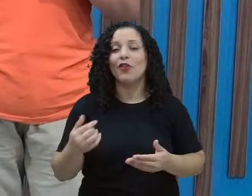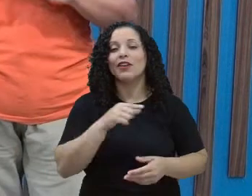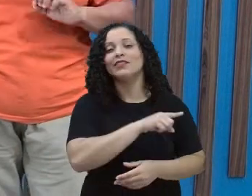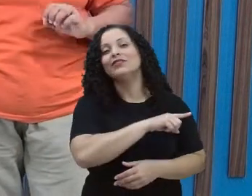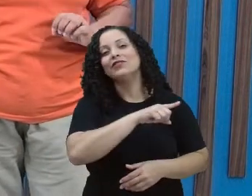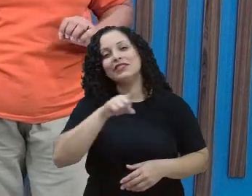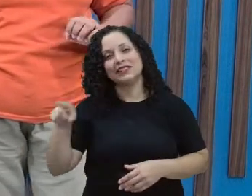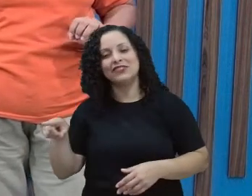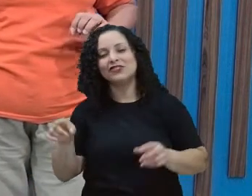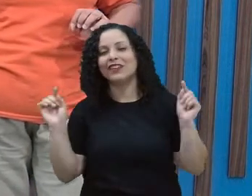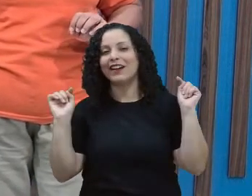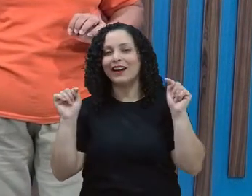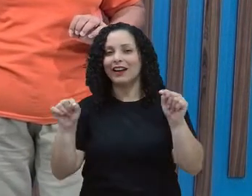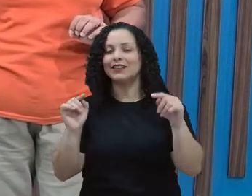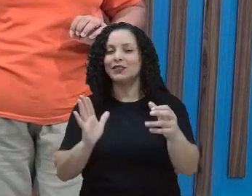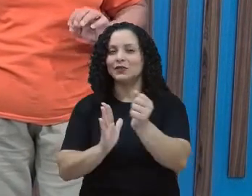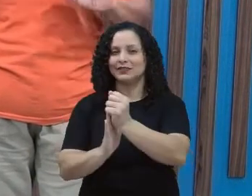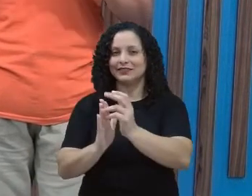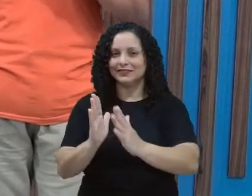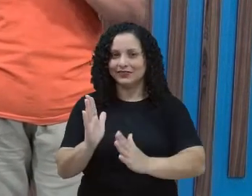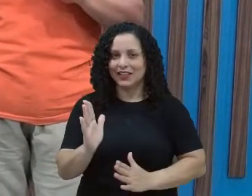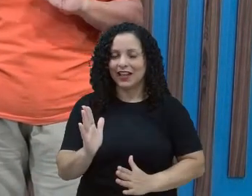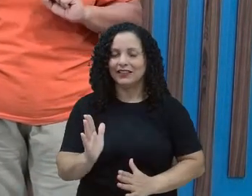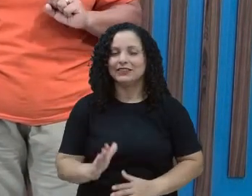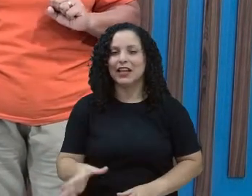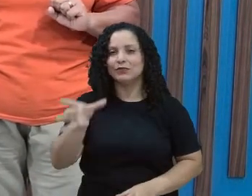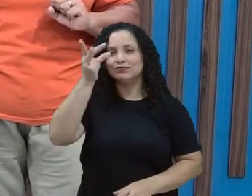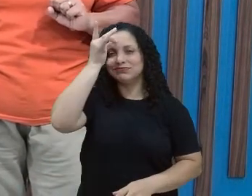para vocês fazerem aí uma atividade para